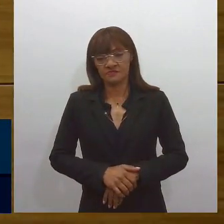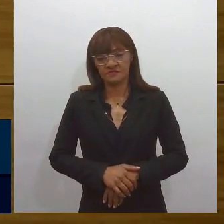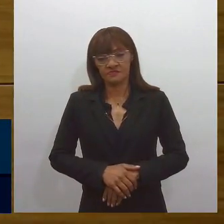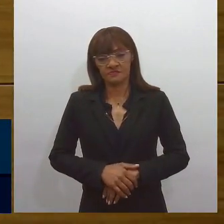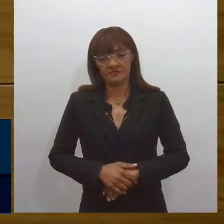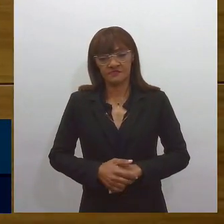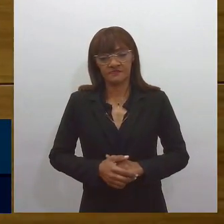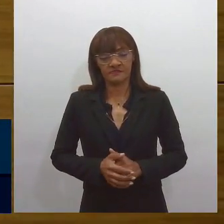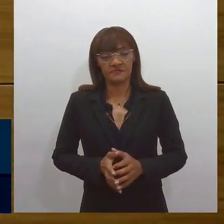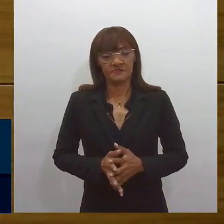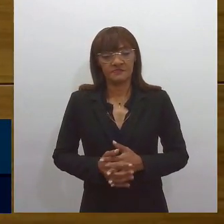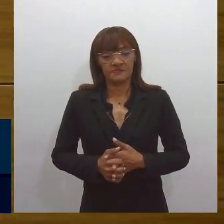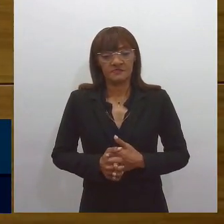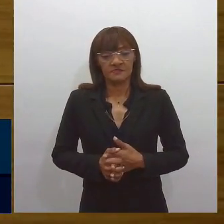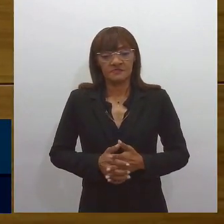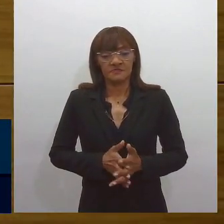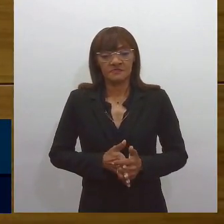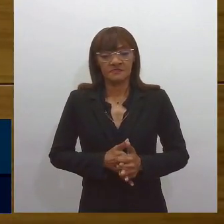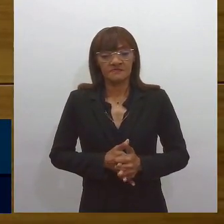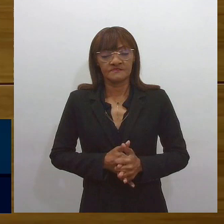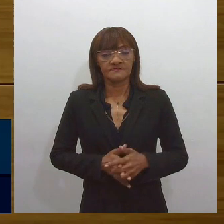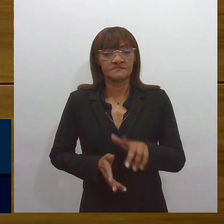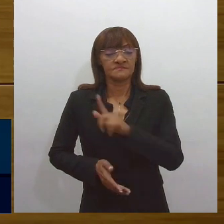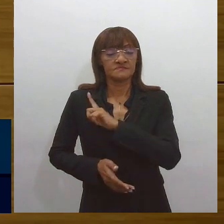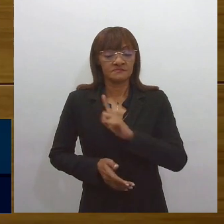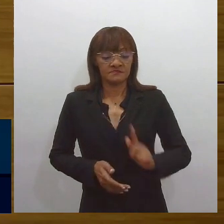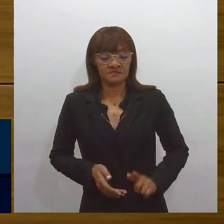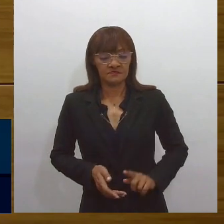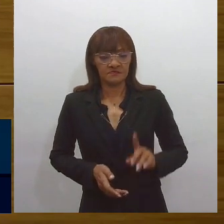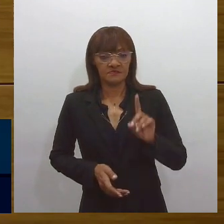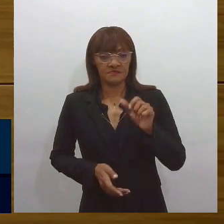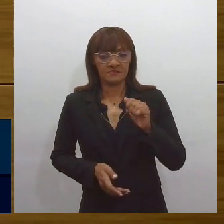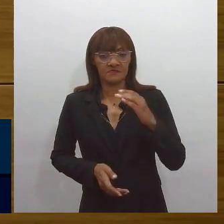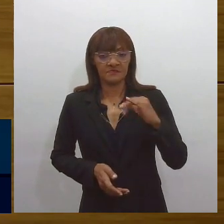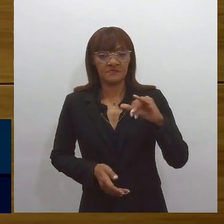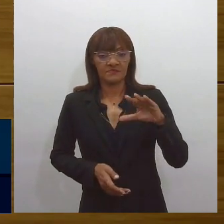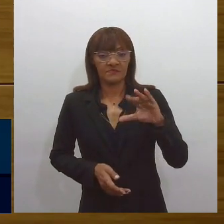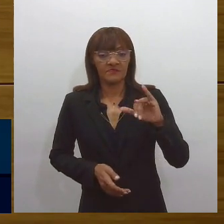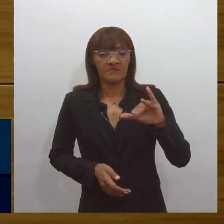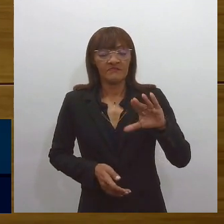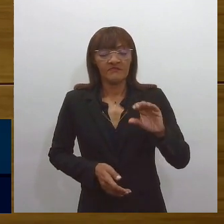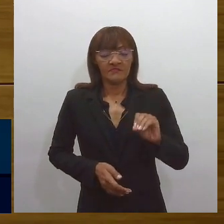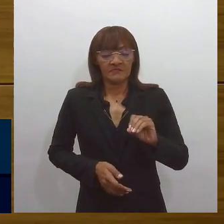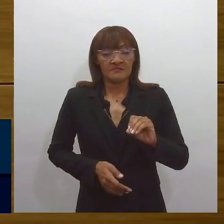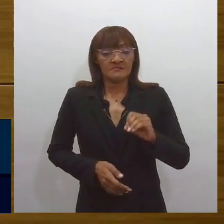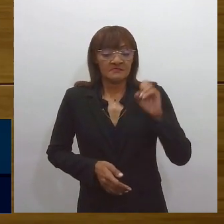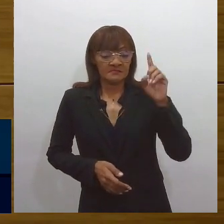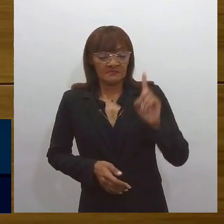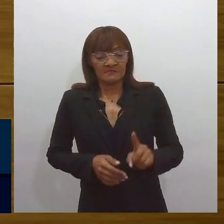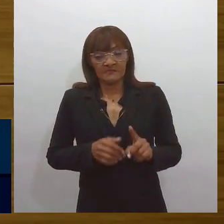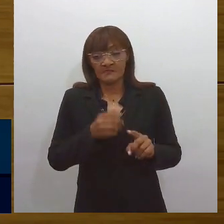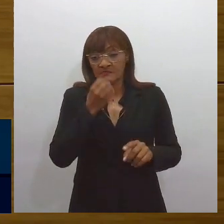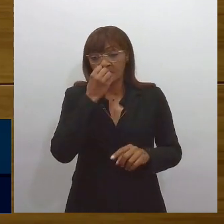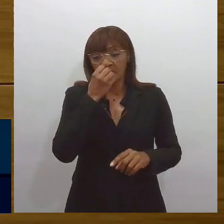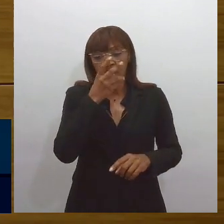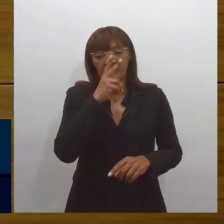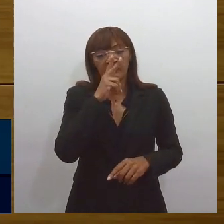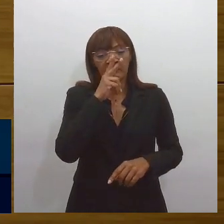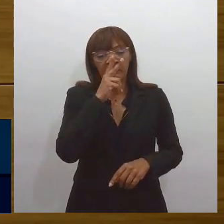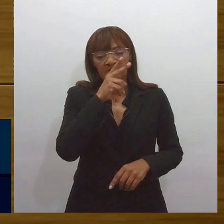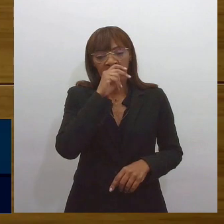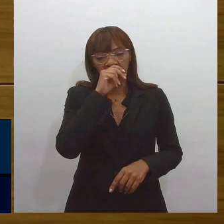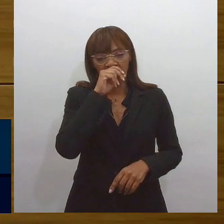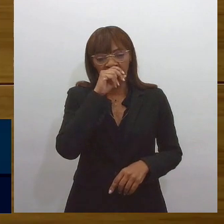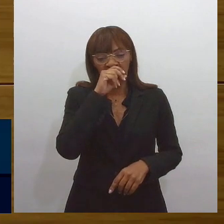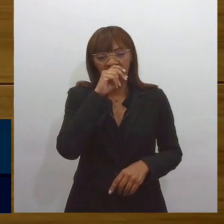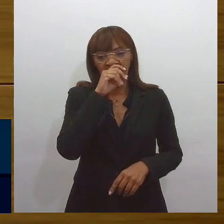Paulo Tarcísio foi um grande diretor do denit inclusive mas eh isso aí é uma coisa que deixou muitos de nós principalment ente aqueles